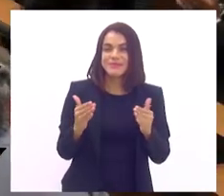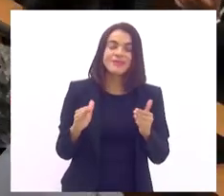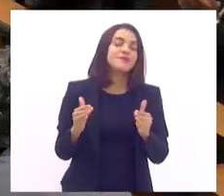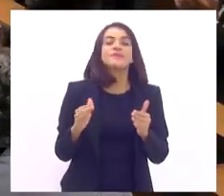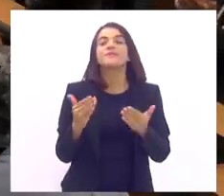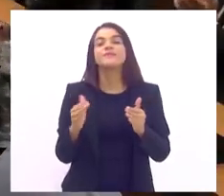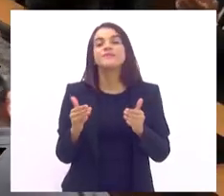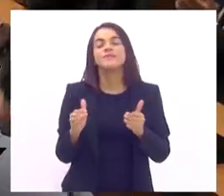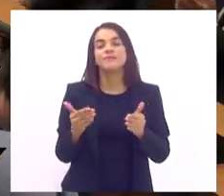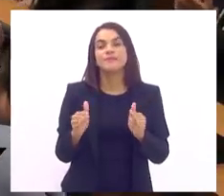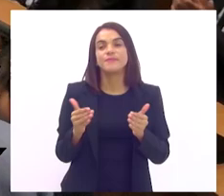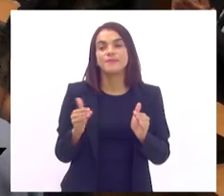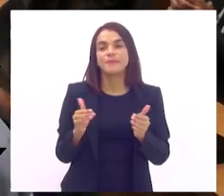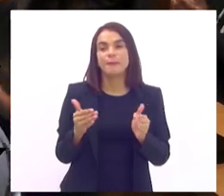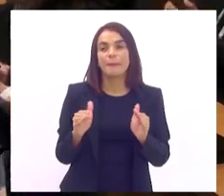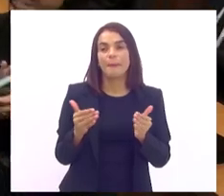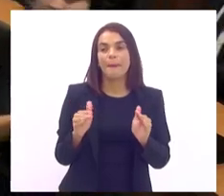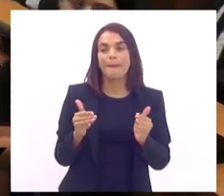no cantinho.